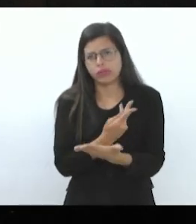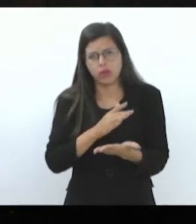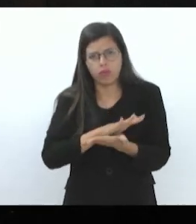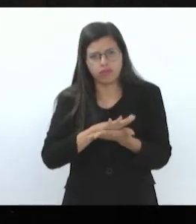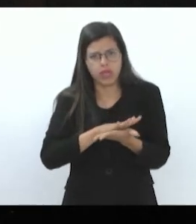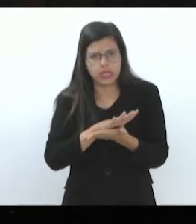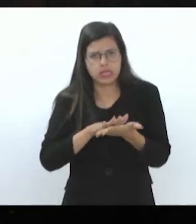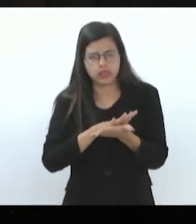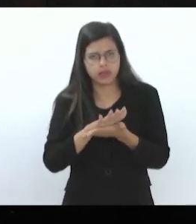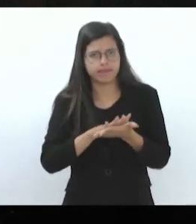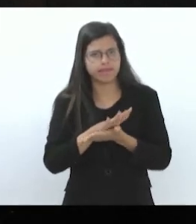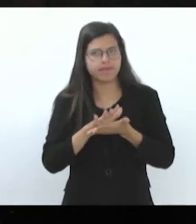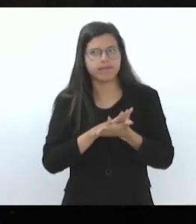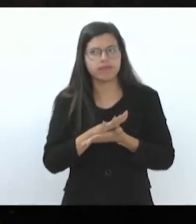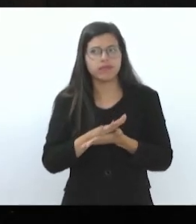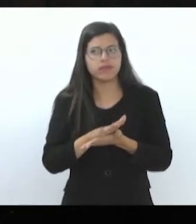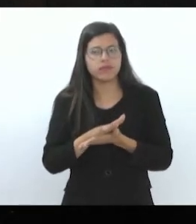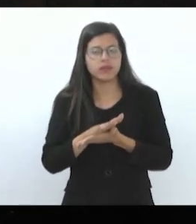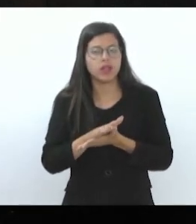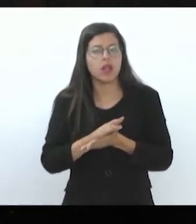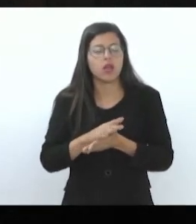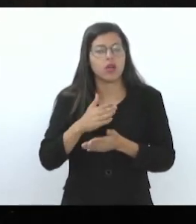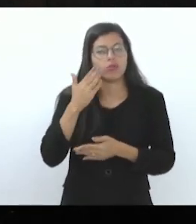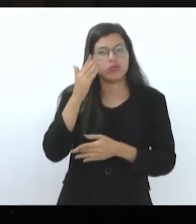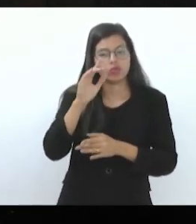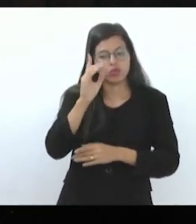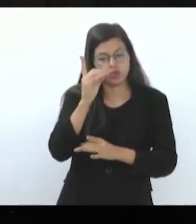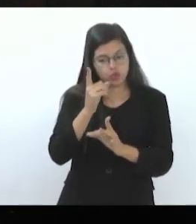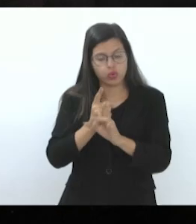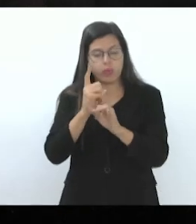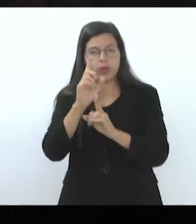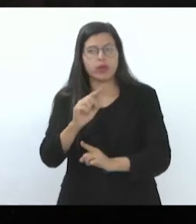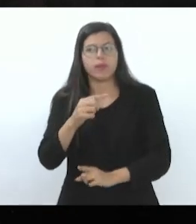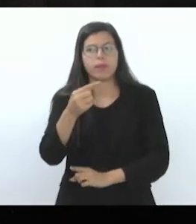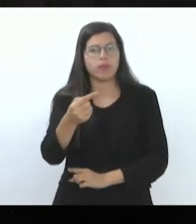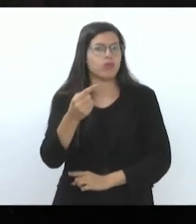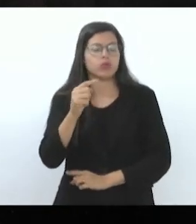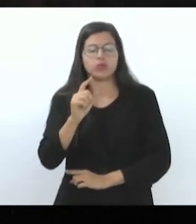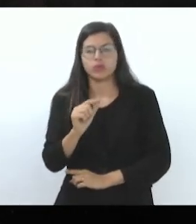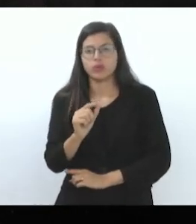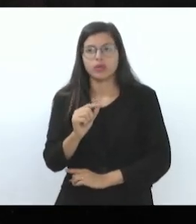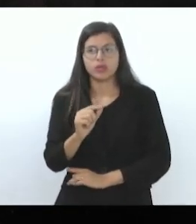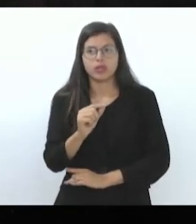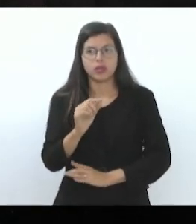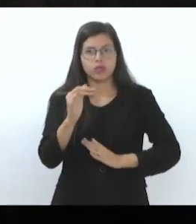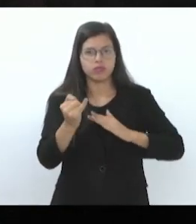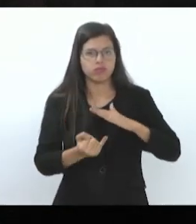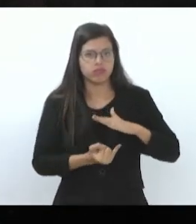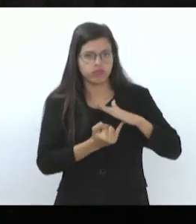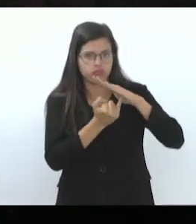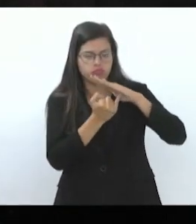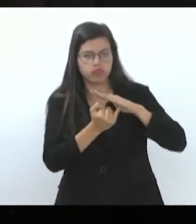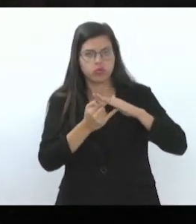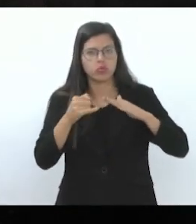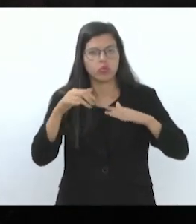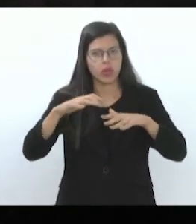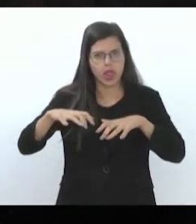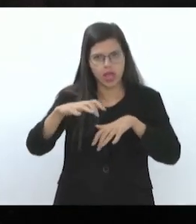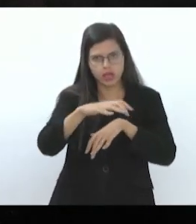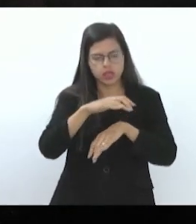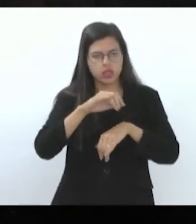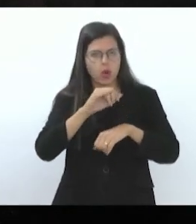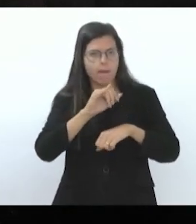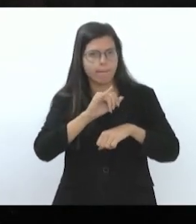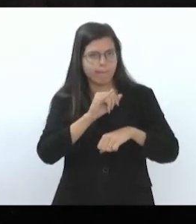mais ainda, vim só saber a posteriori que o Instituto da Região Metropolitana, que recebeu